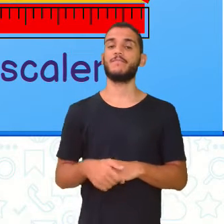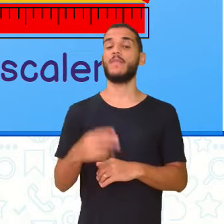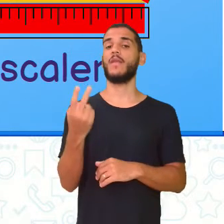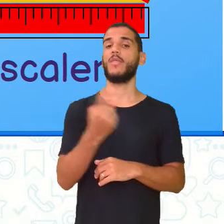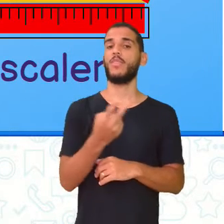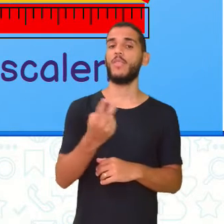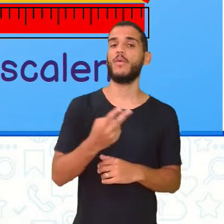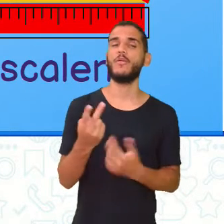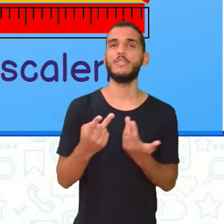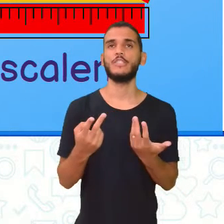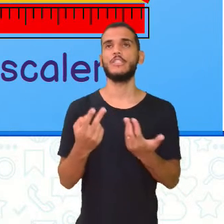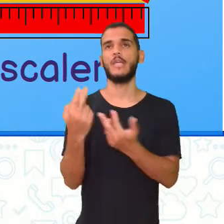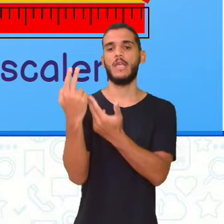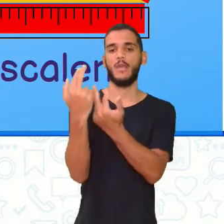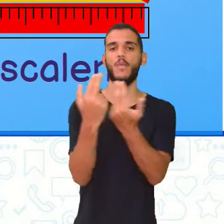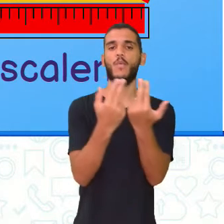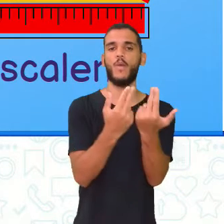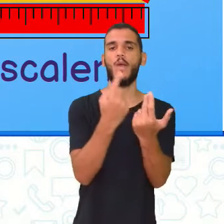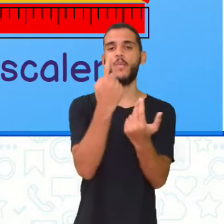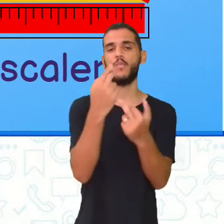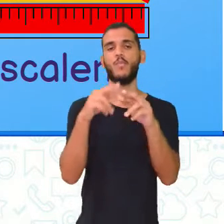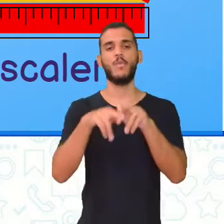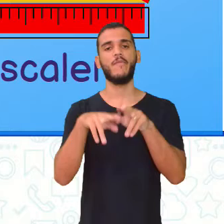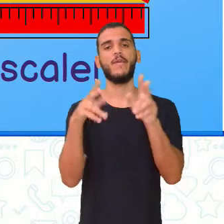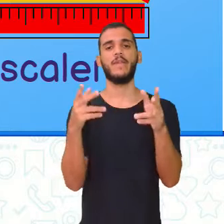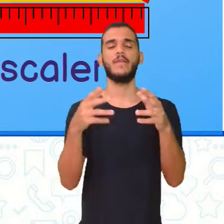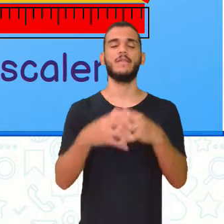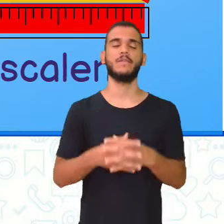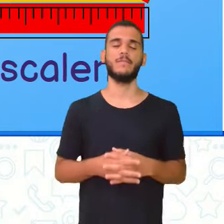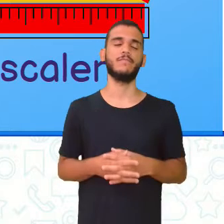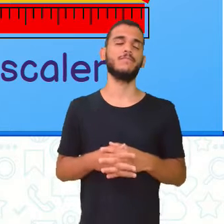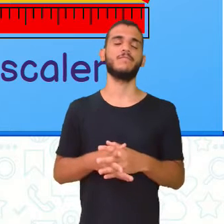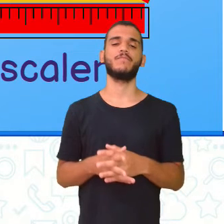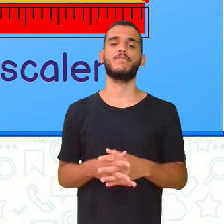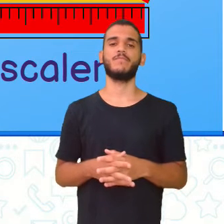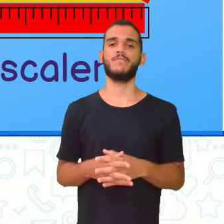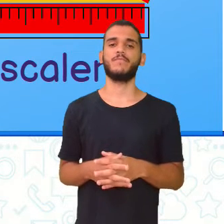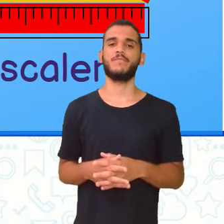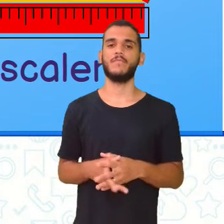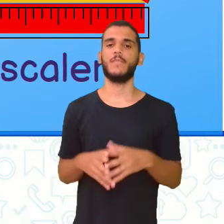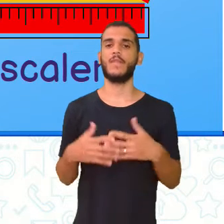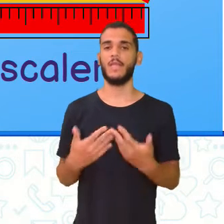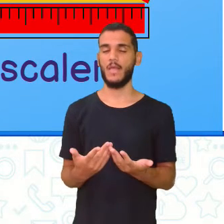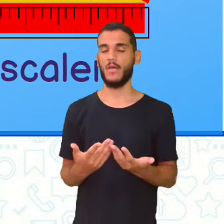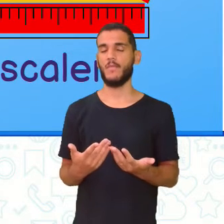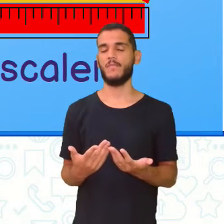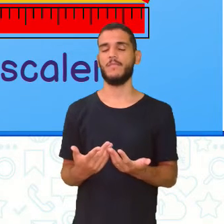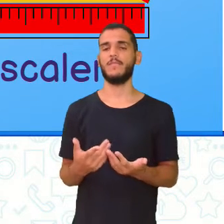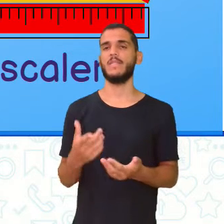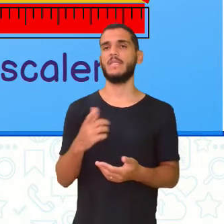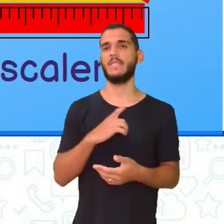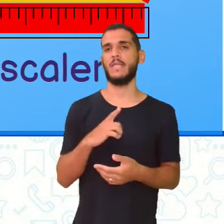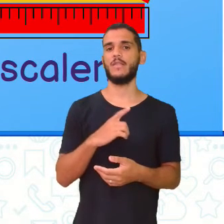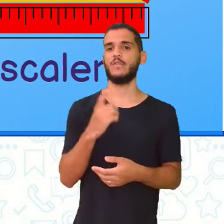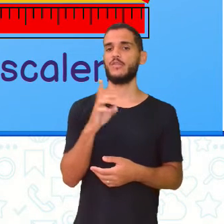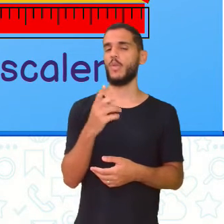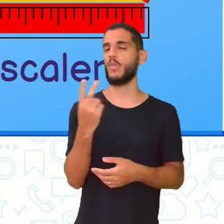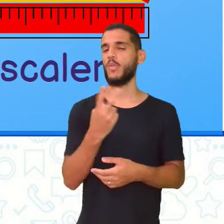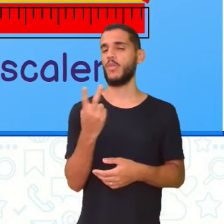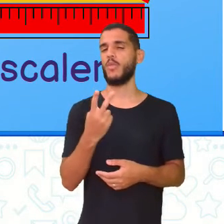dois lados iguais e um diferente, né? Agora, se disser assim, apenas dois lados